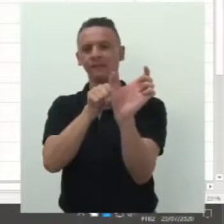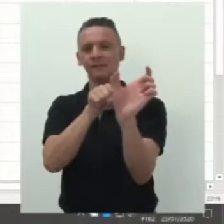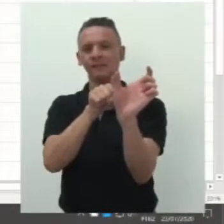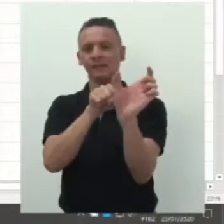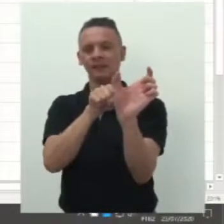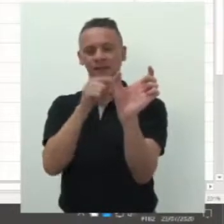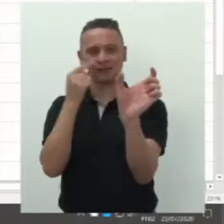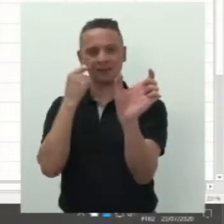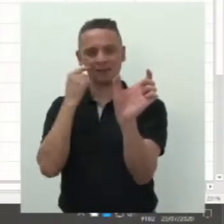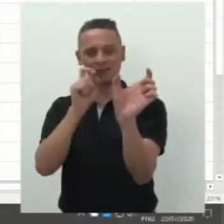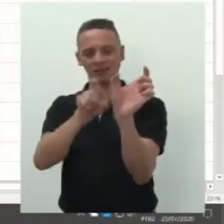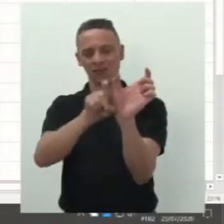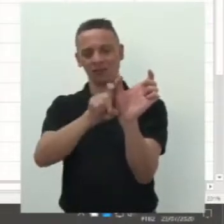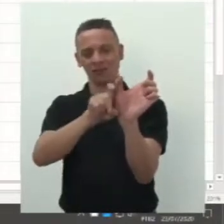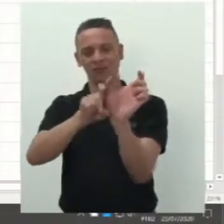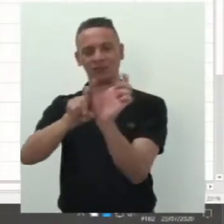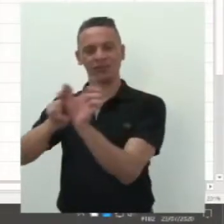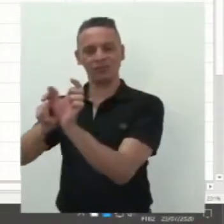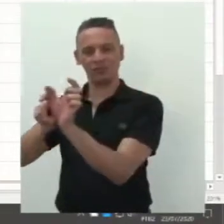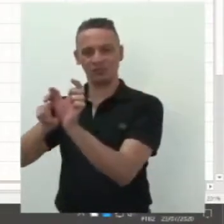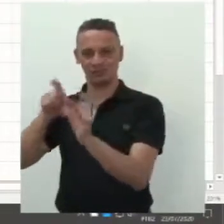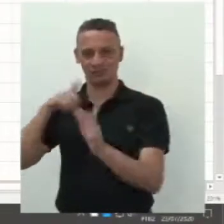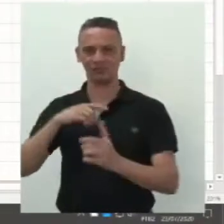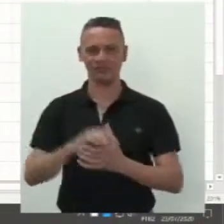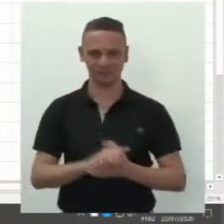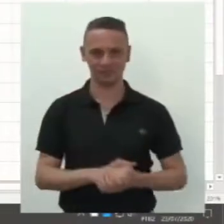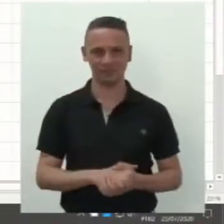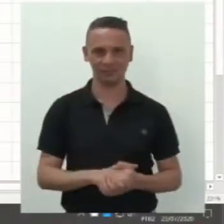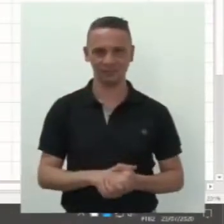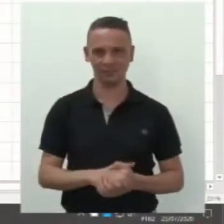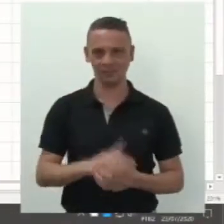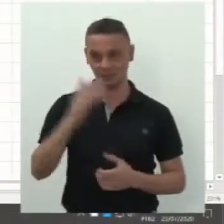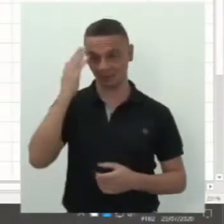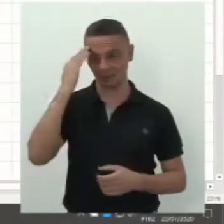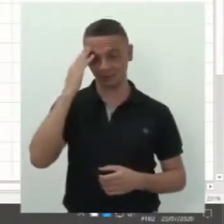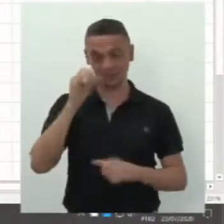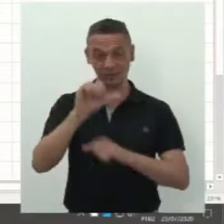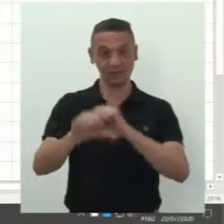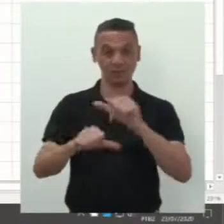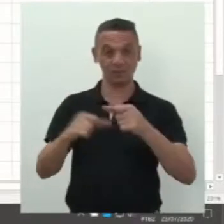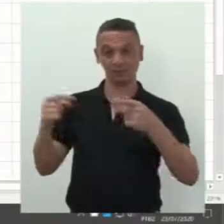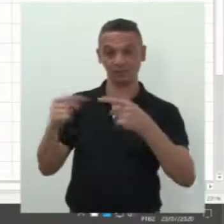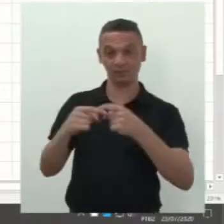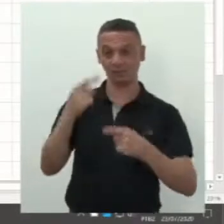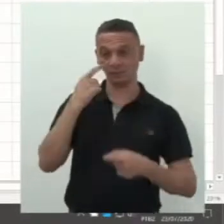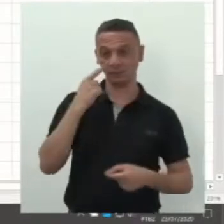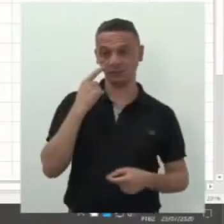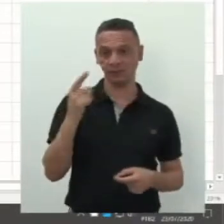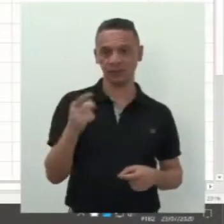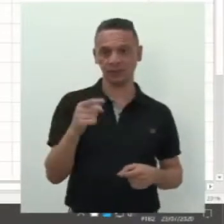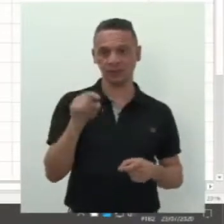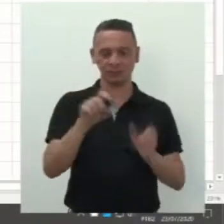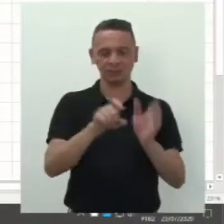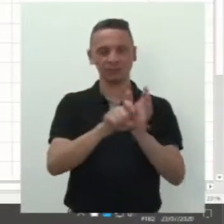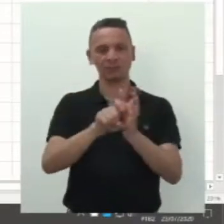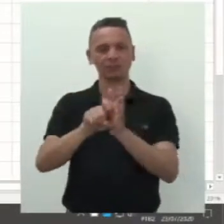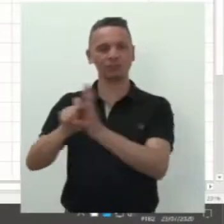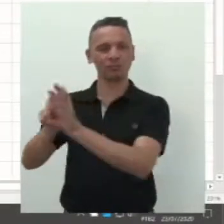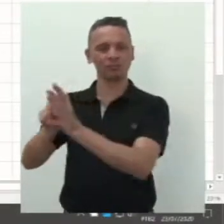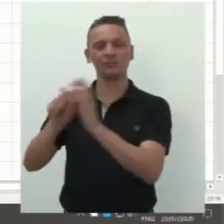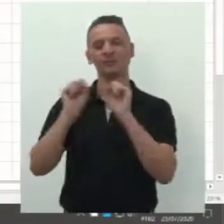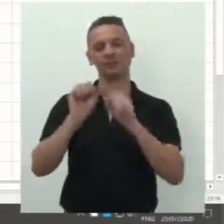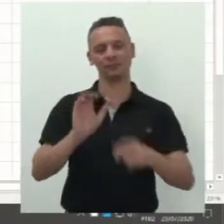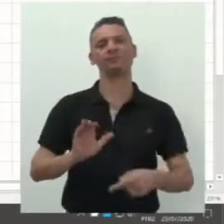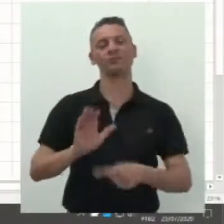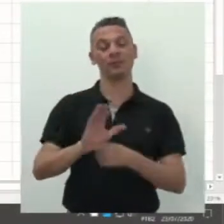vendo? Ó, o cursor muda na borda, tá? Então, e no canto inferior direito também. Então, a gente sempre